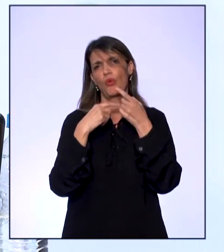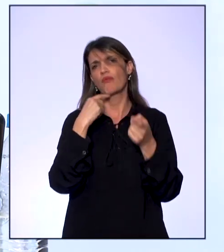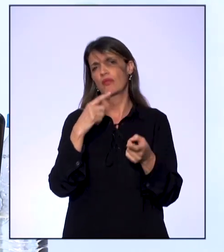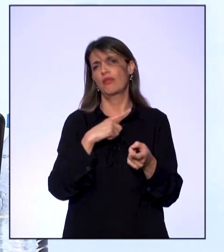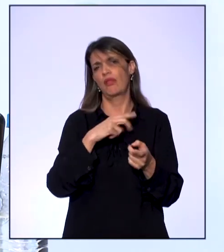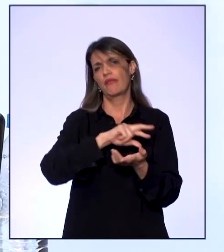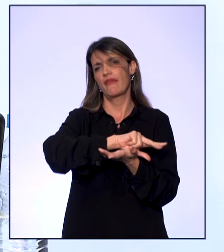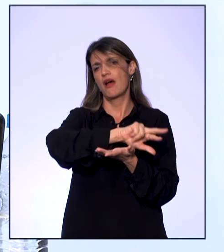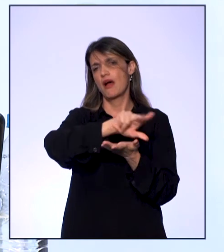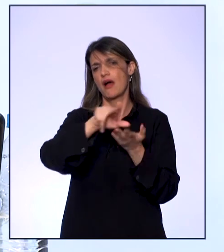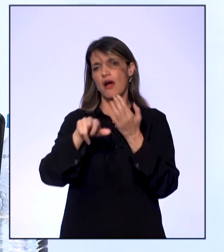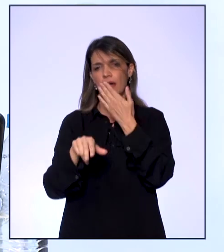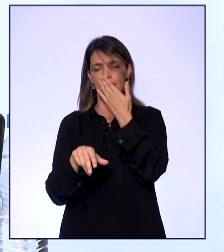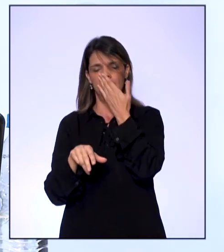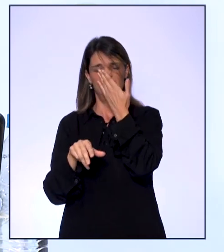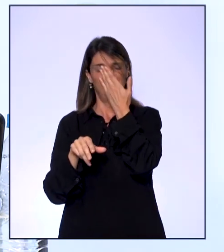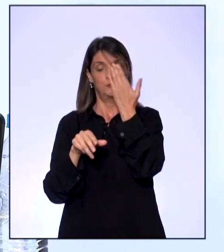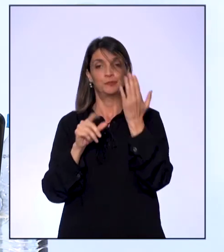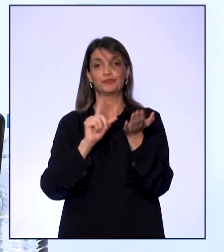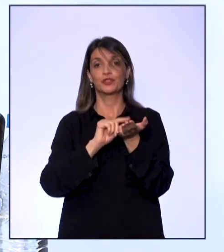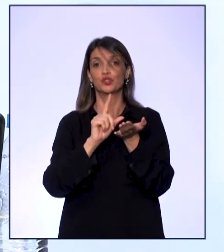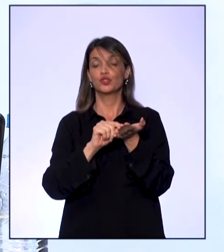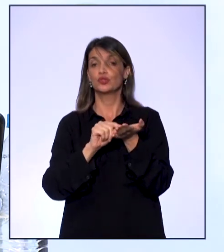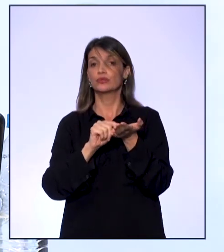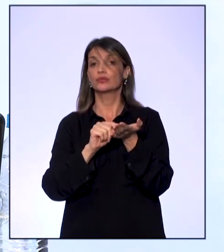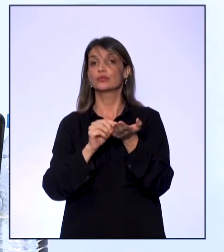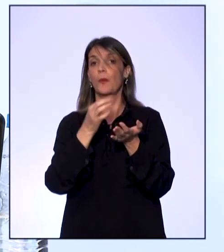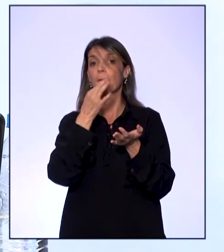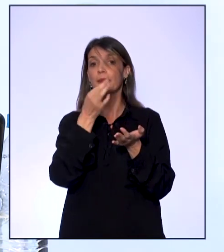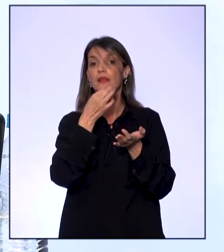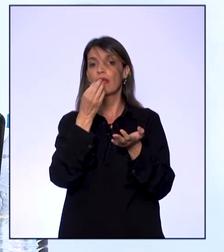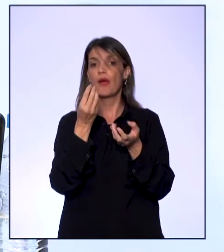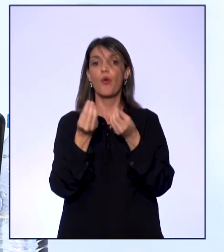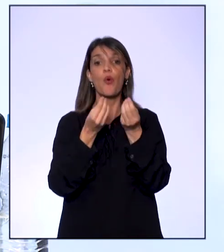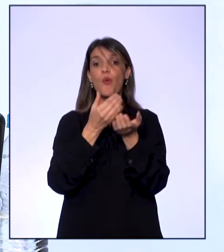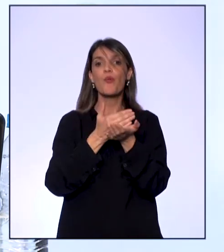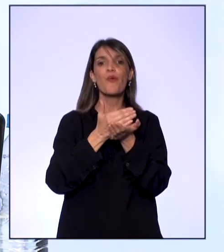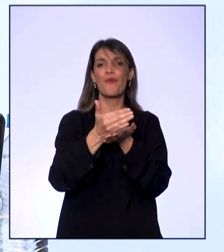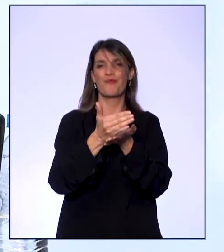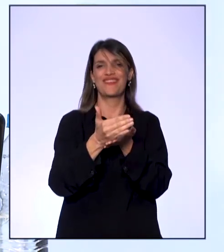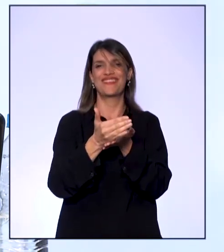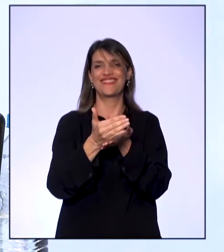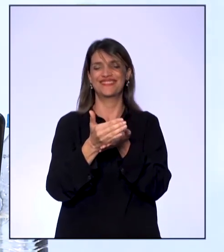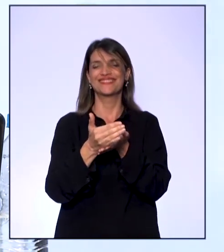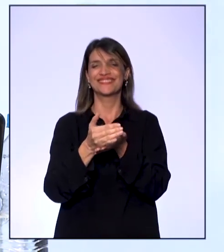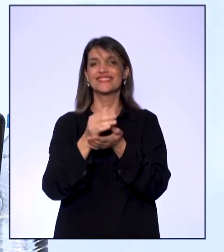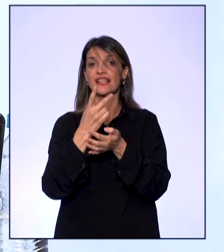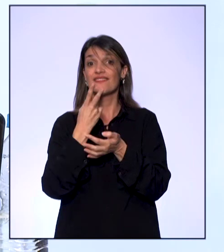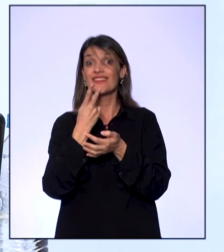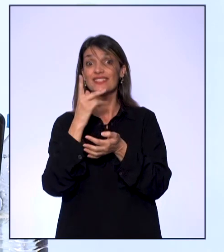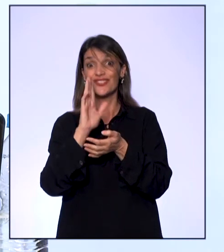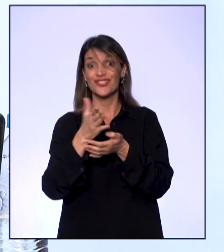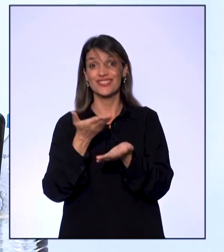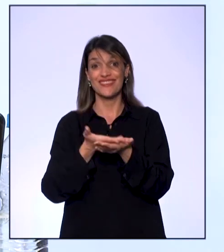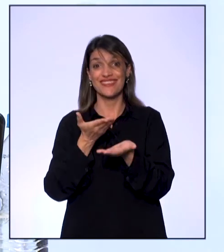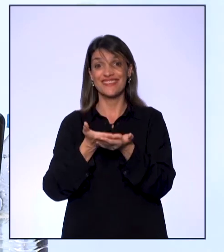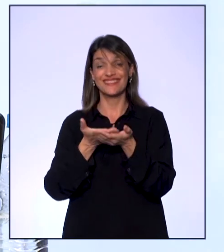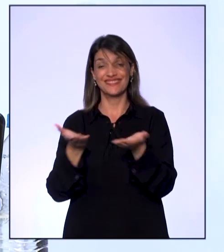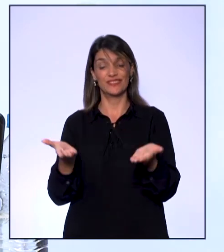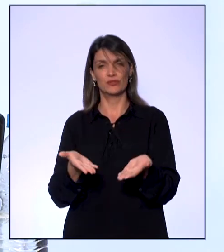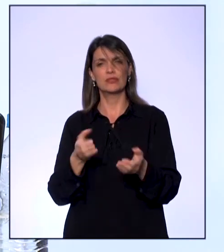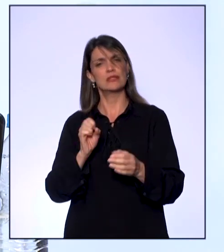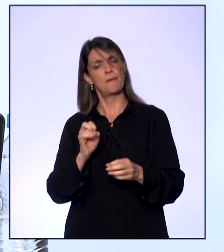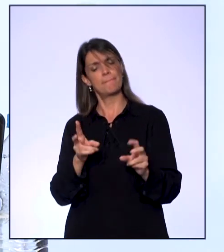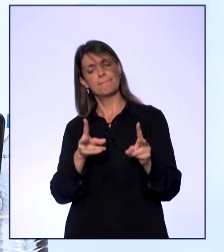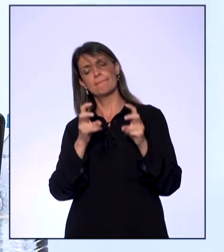Márcia, quando a gente pensa no artigo de opinião. Primeira coisa, como é que eu começo, né? E a gente abordou algumas coisas na aula de hoje. Se a gente olhar para